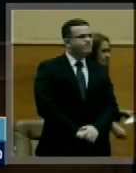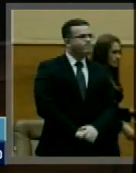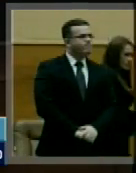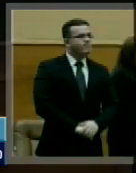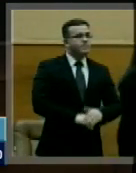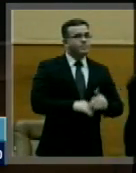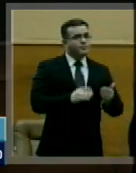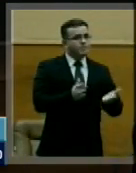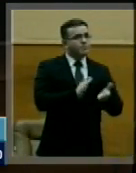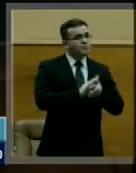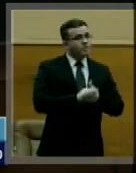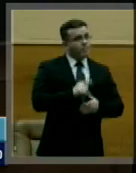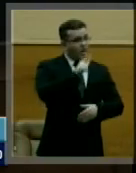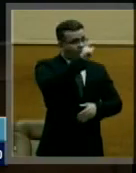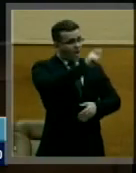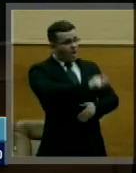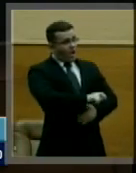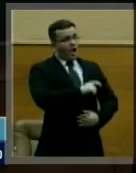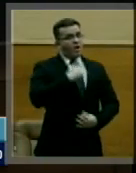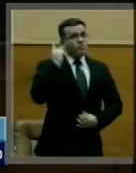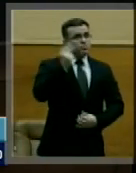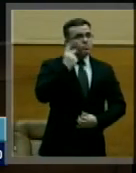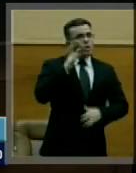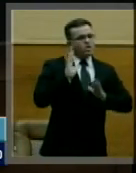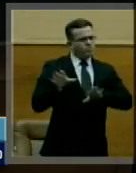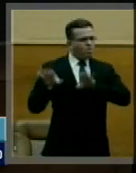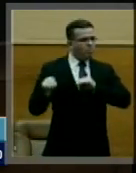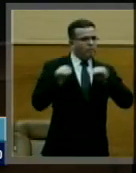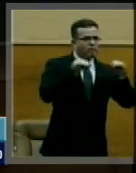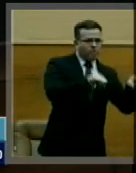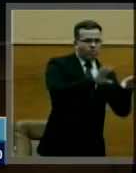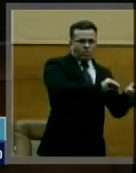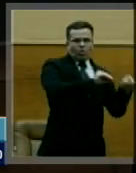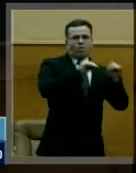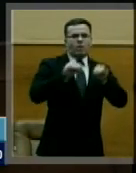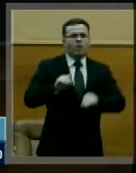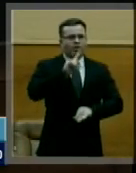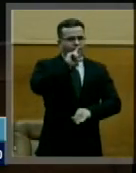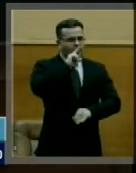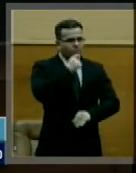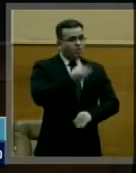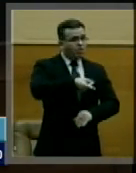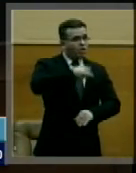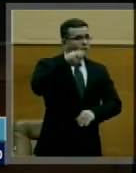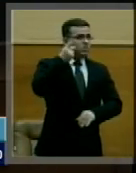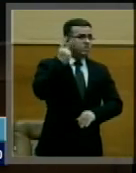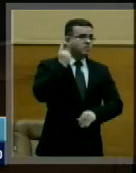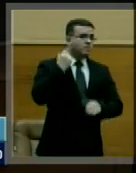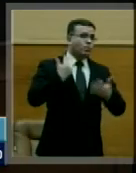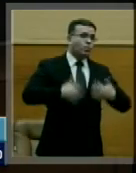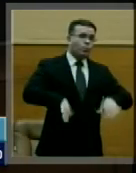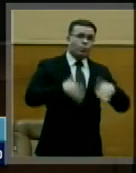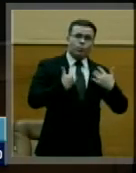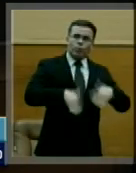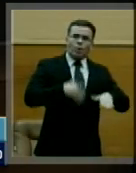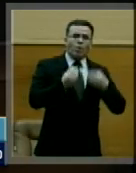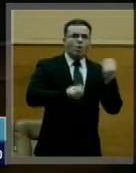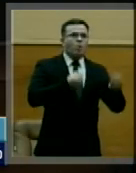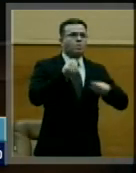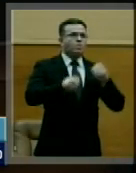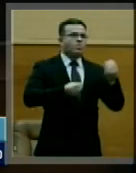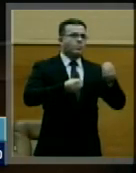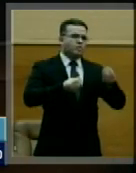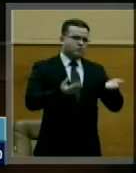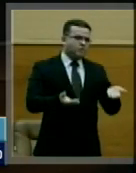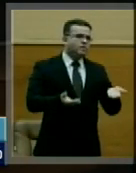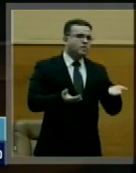A própria história dele sair de Fortaleza e ir para Viçosa, depois Viçosa para Aracaju, né? Naquela época ainda que a engenharia agronômica estava começando,